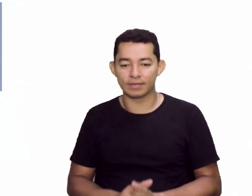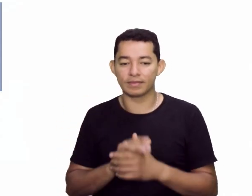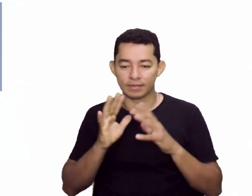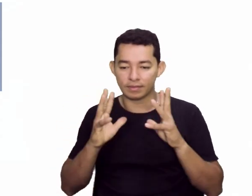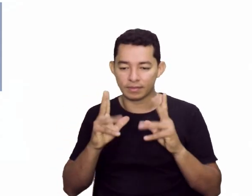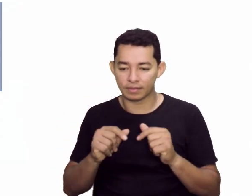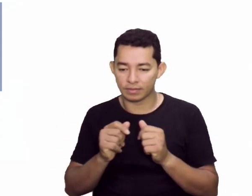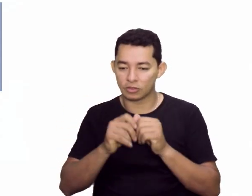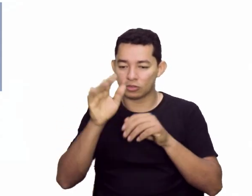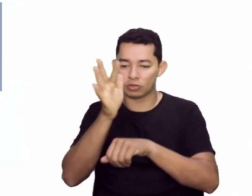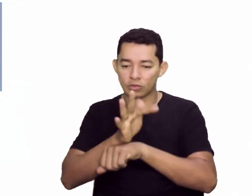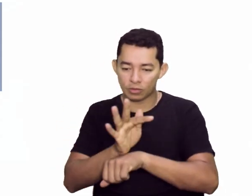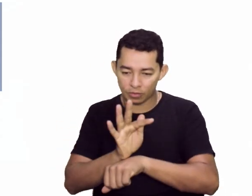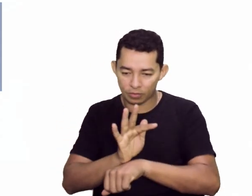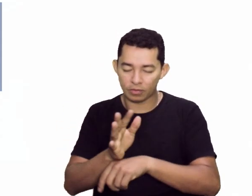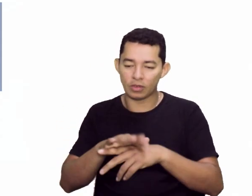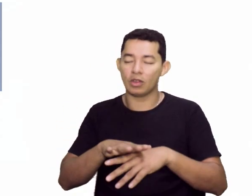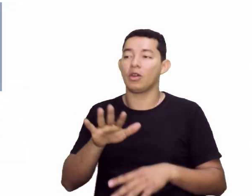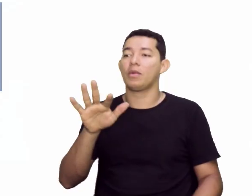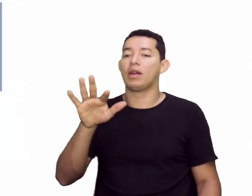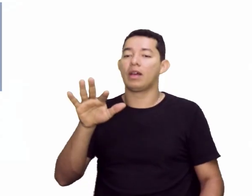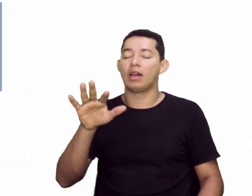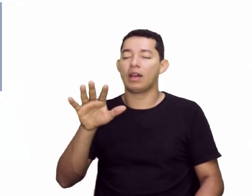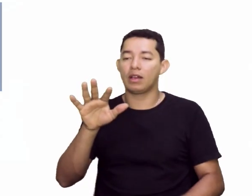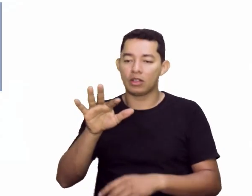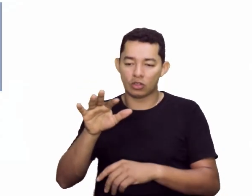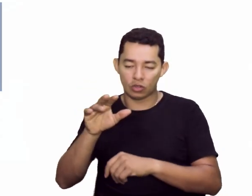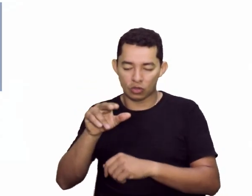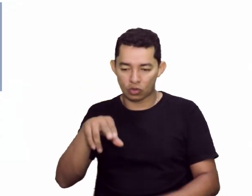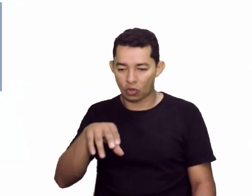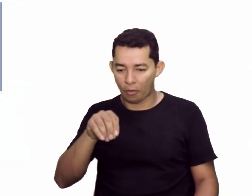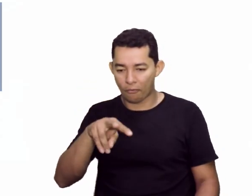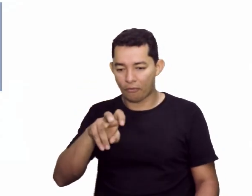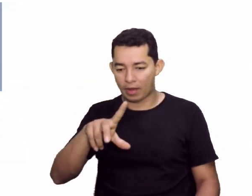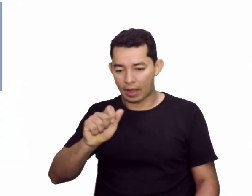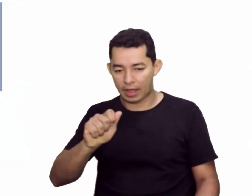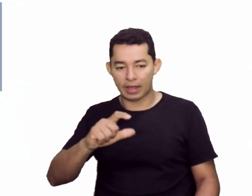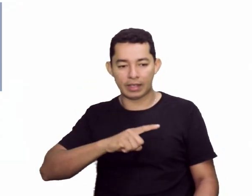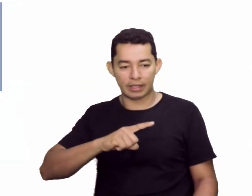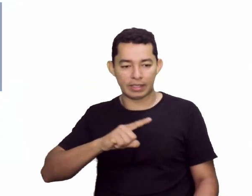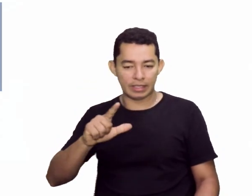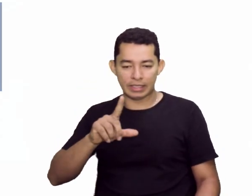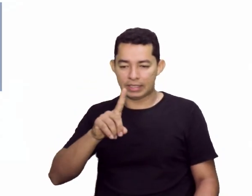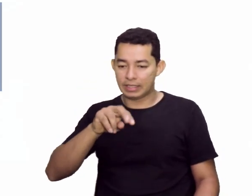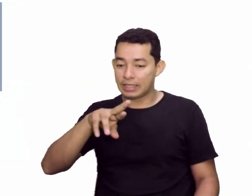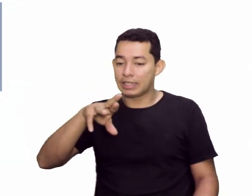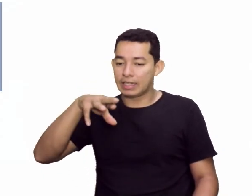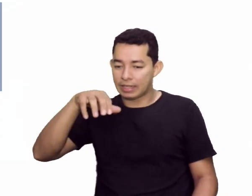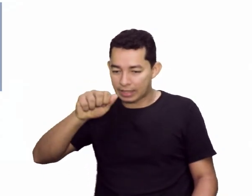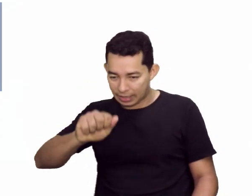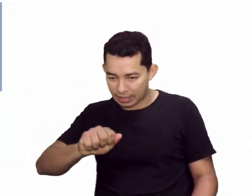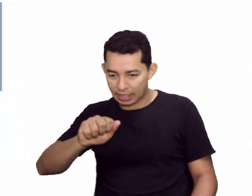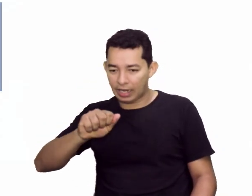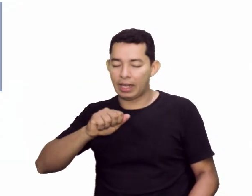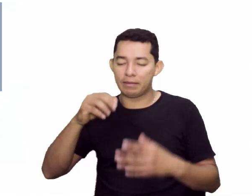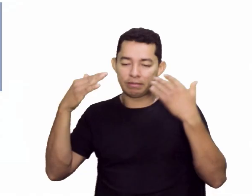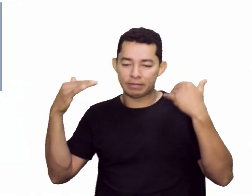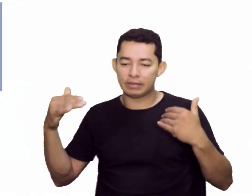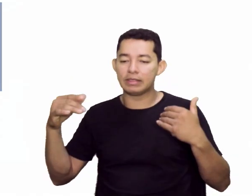em filme, em novela, em tudo que você for assistir, que tiver ação dramática, que tiver